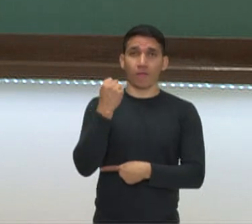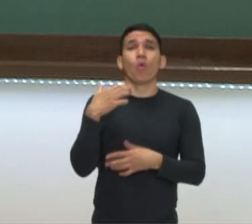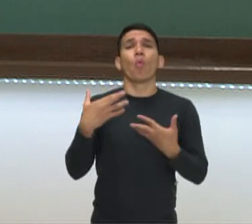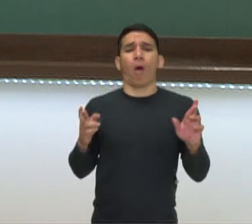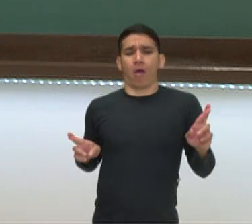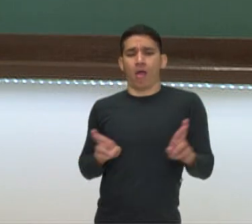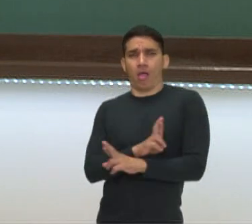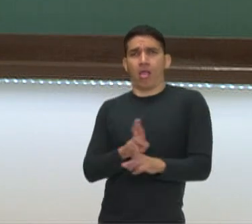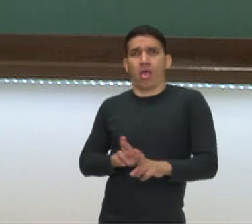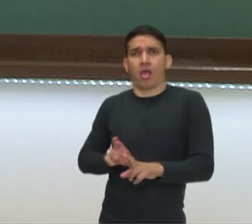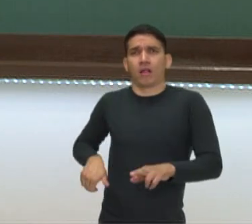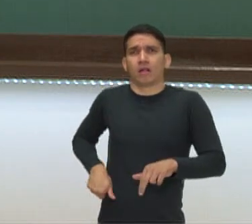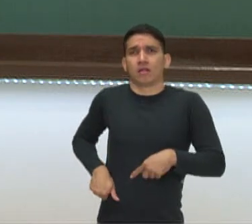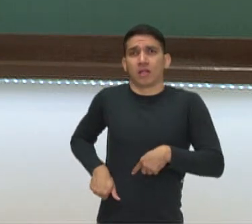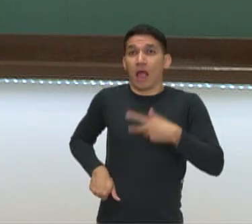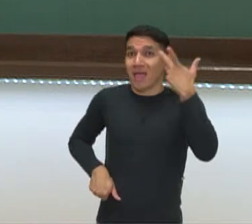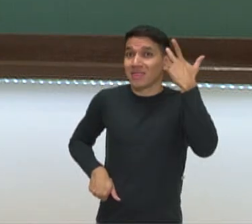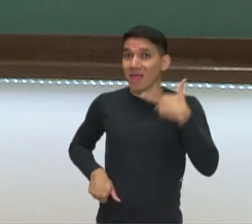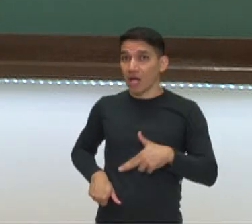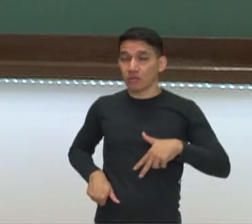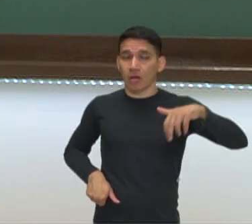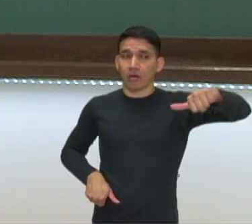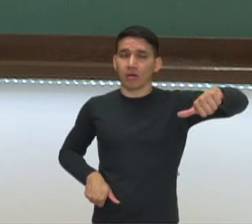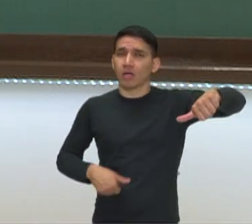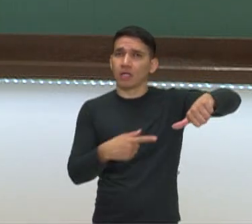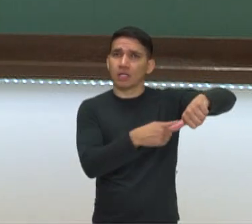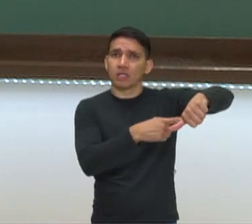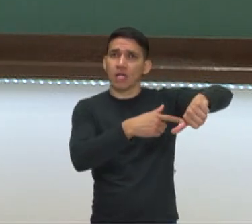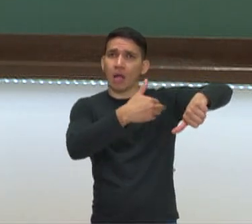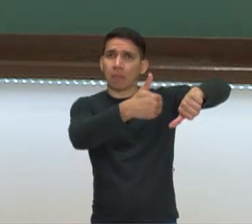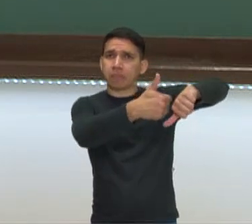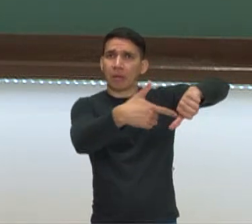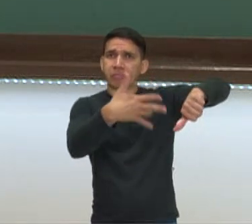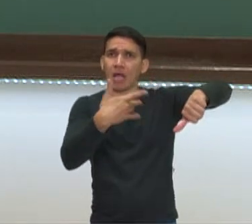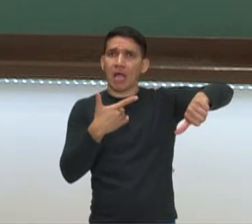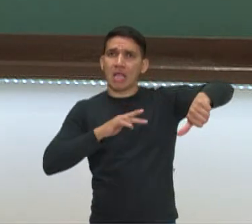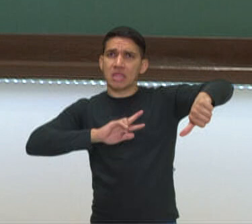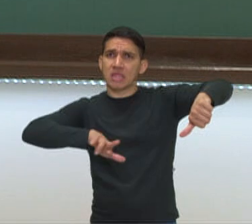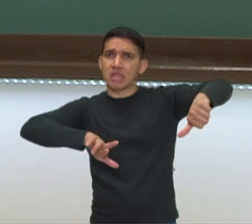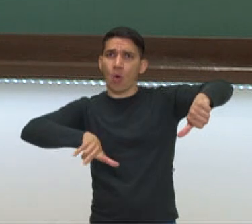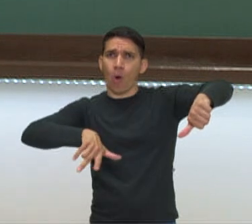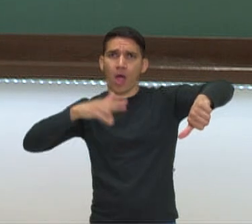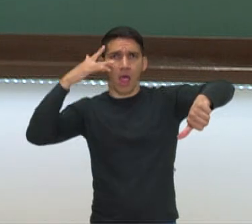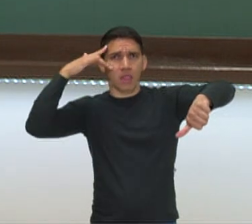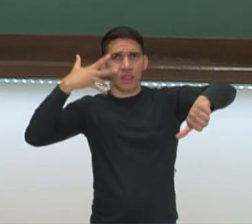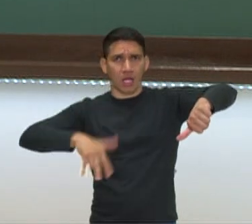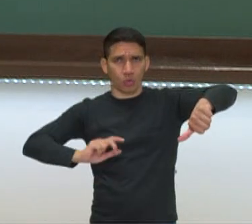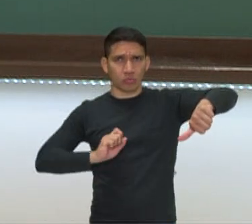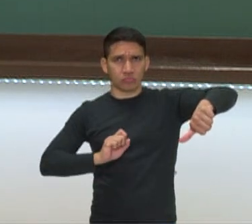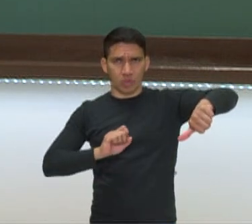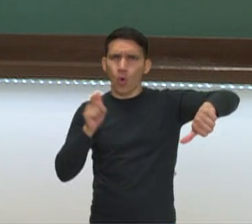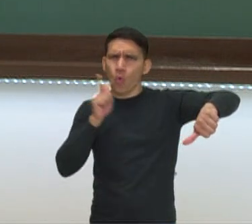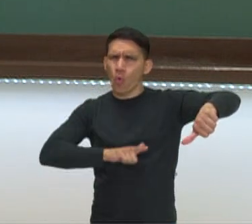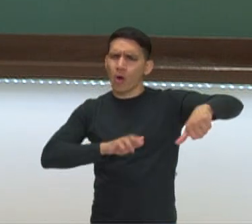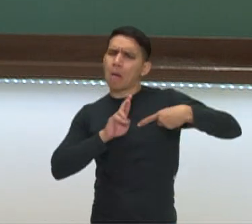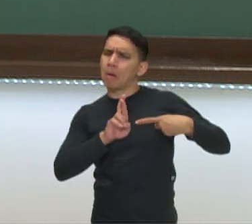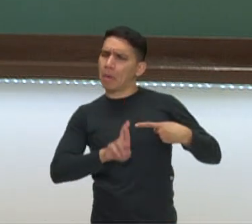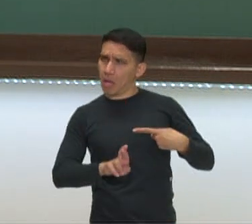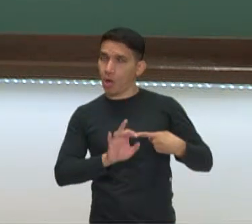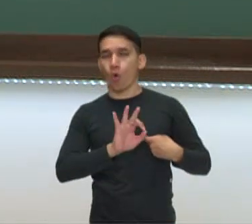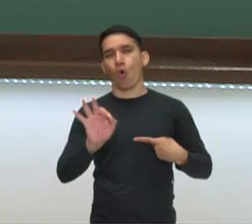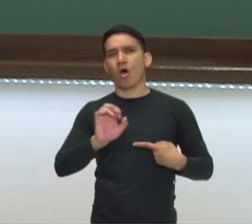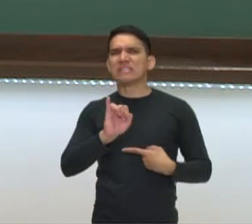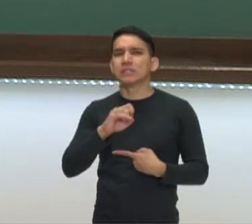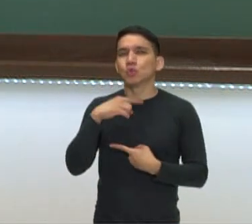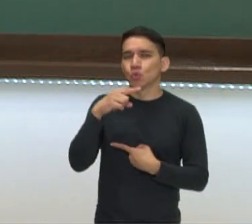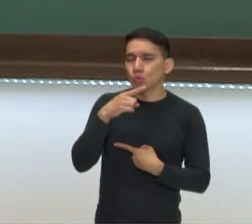rins naturais? Conseguiu elaborar aí sua resposta? Se você conseguiu, ótimo. Se você ficou com dúvida,